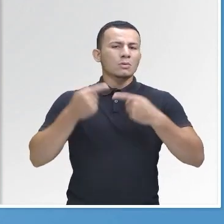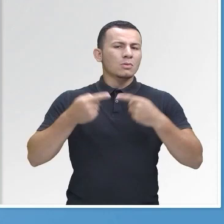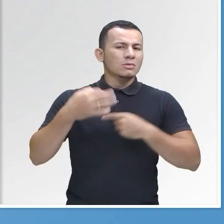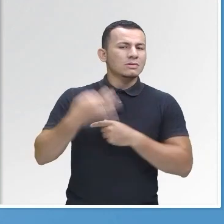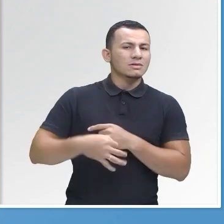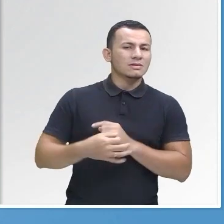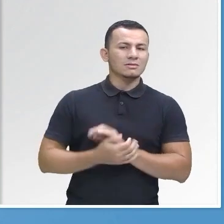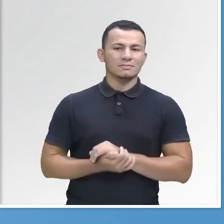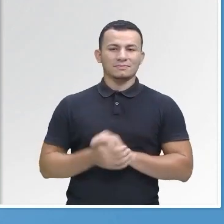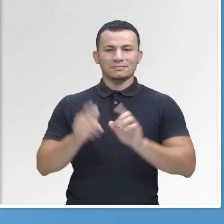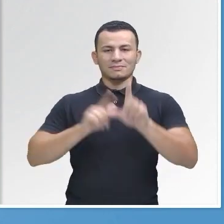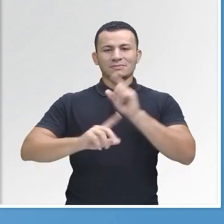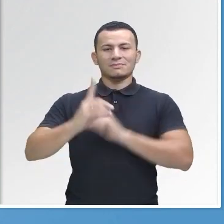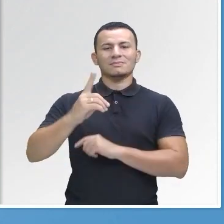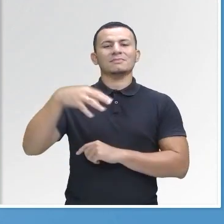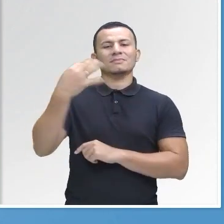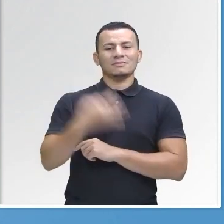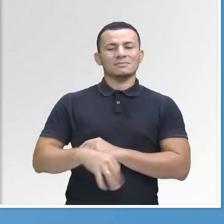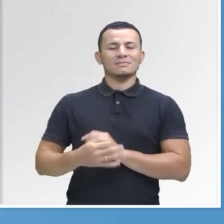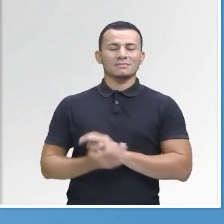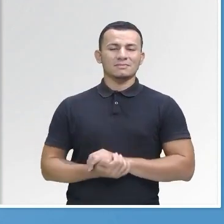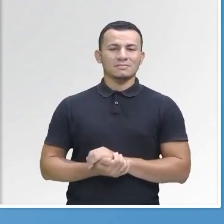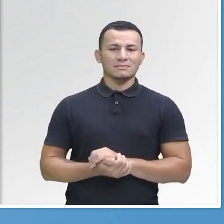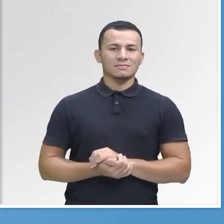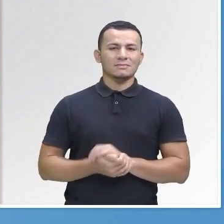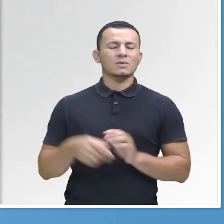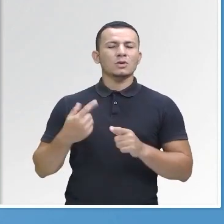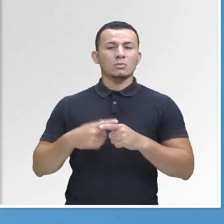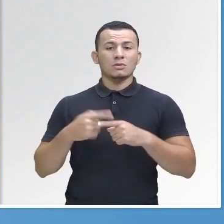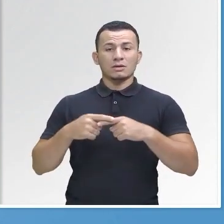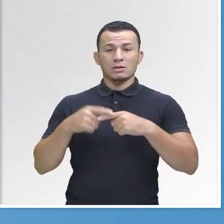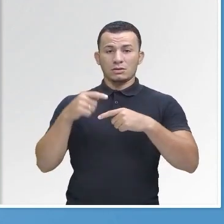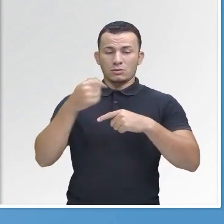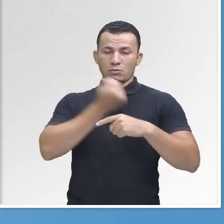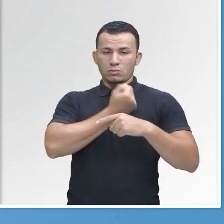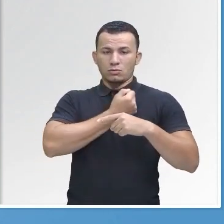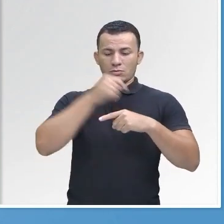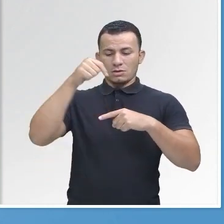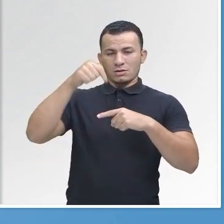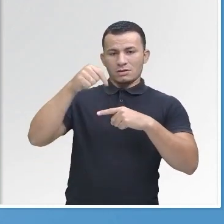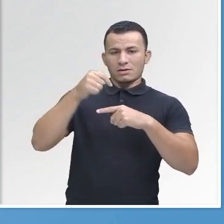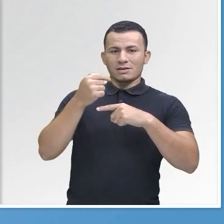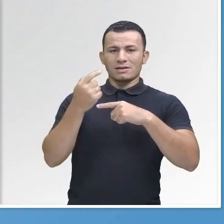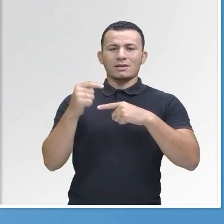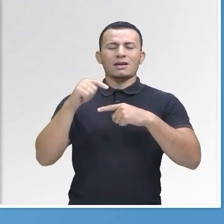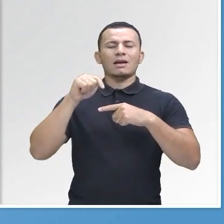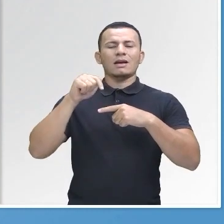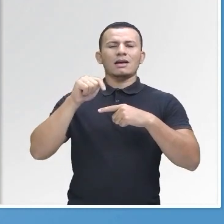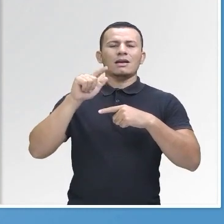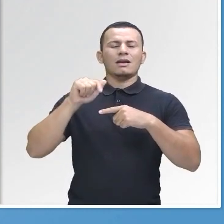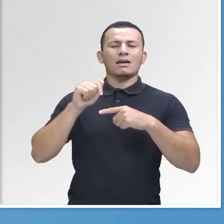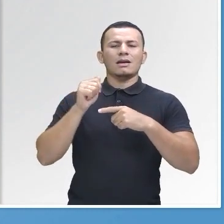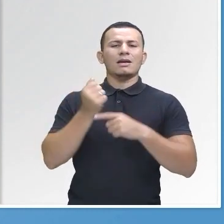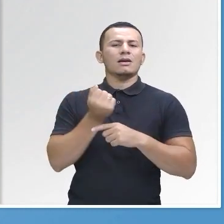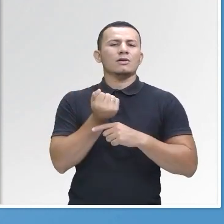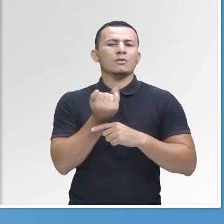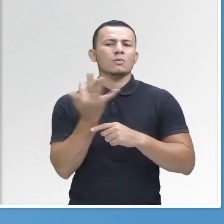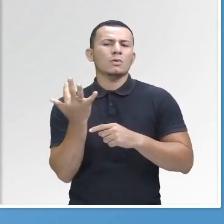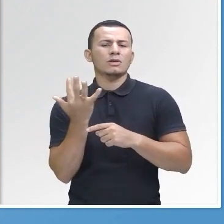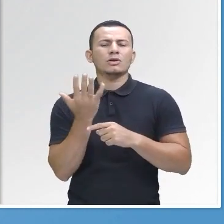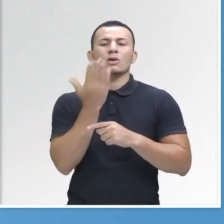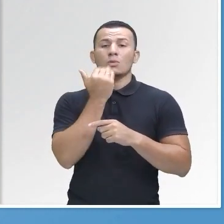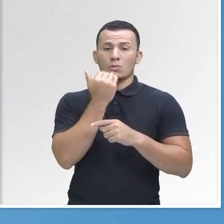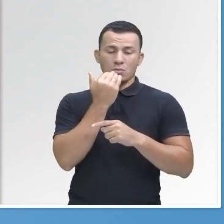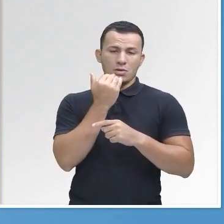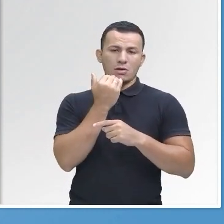letra D. 1/6. Porque o que é o numerador? O numerador indica quantas partes do todo eu utilizei.